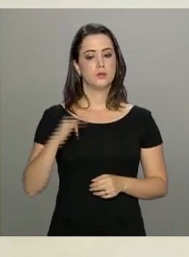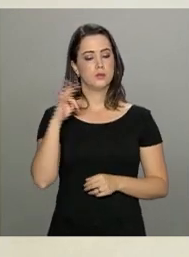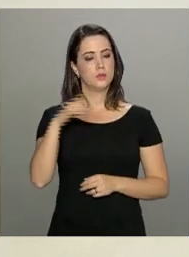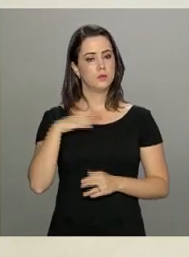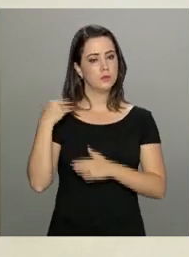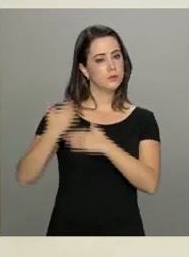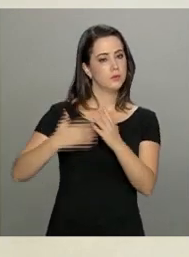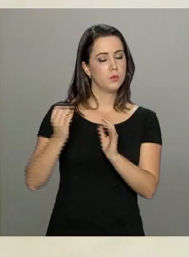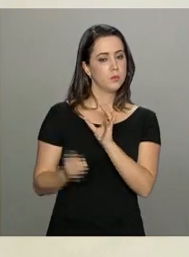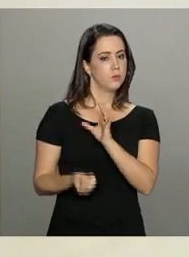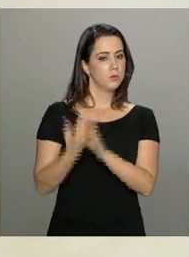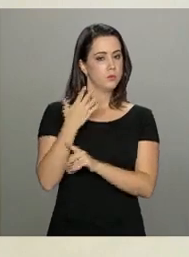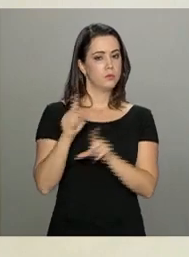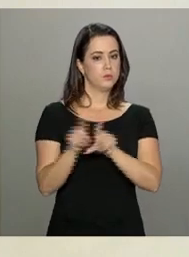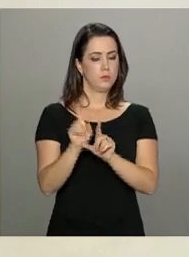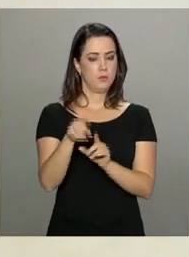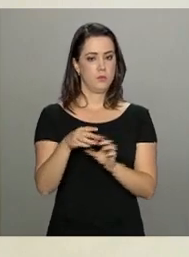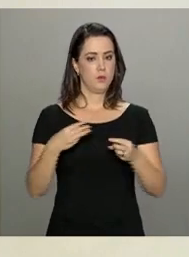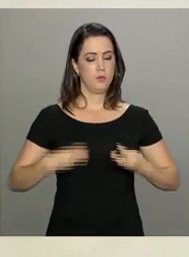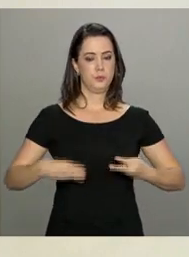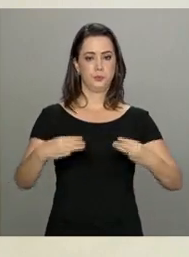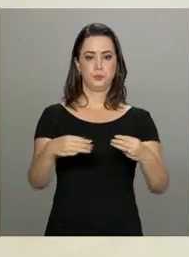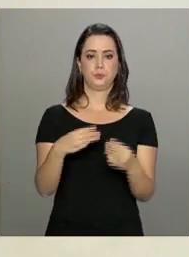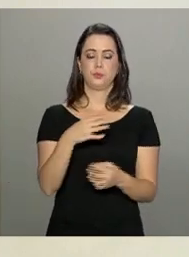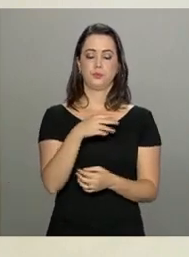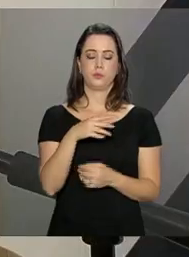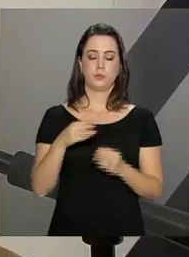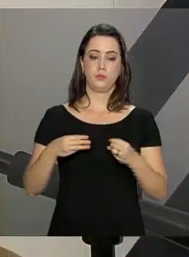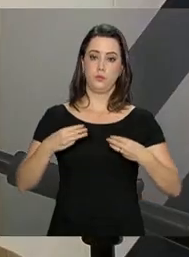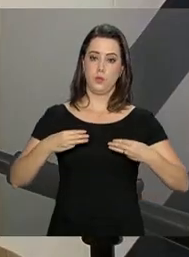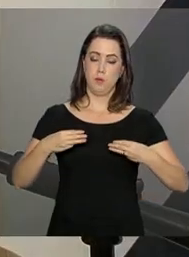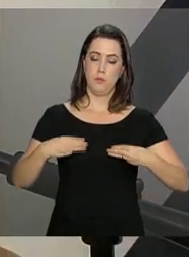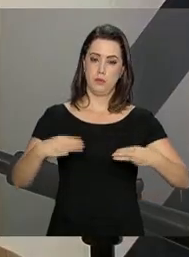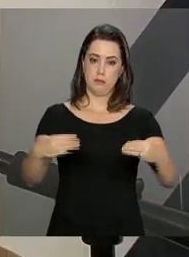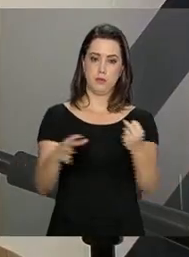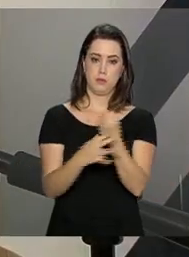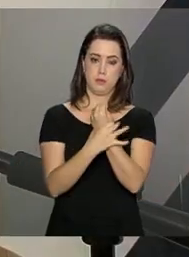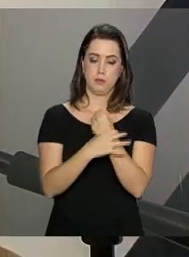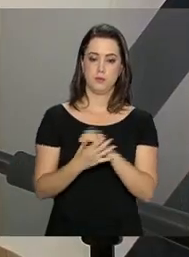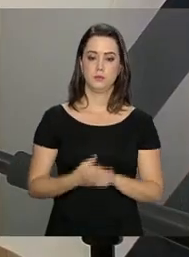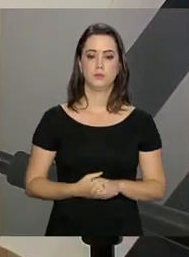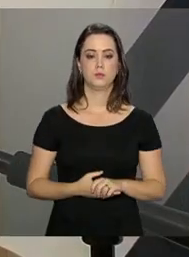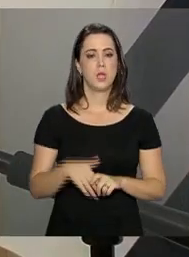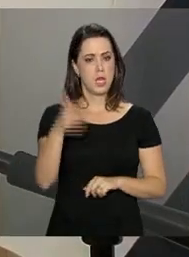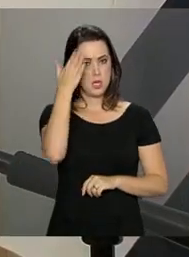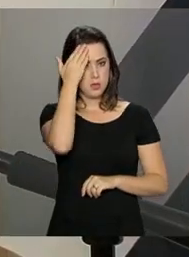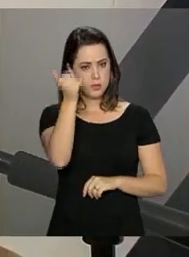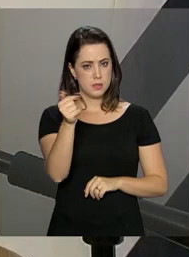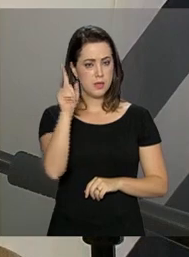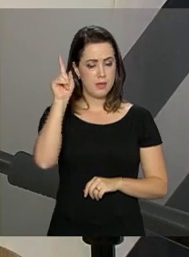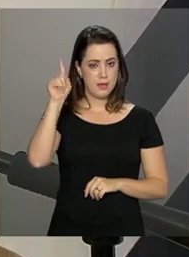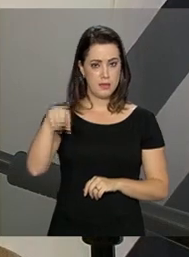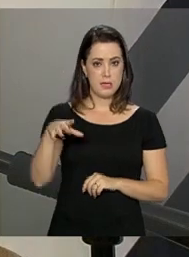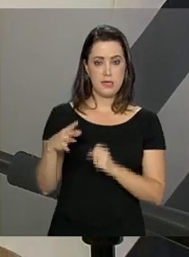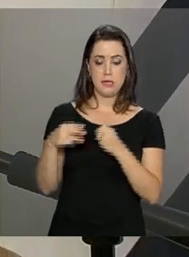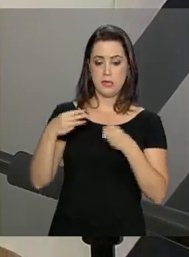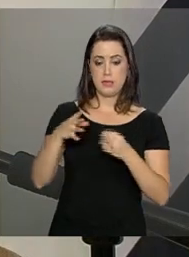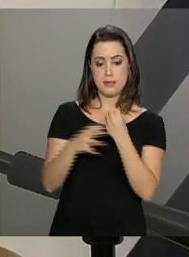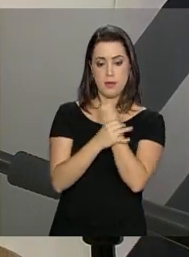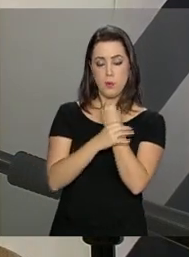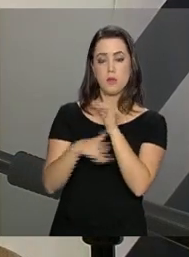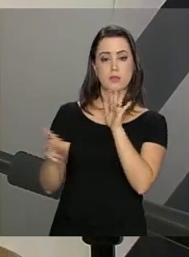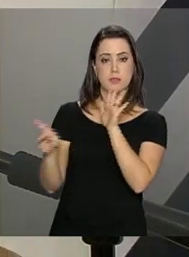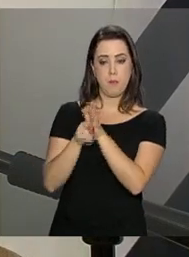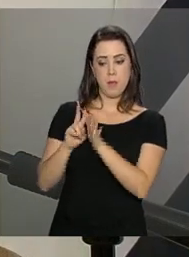com a criação do ministério da segurança pública eu sei que segurança pública é competência é fundamentalmente dos